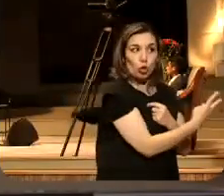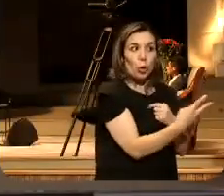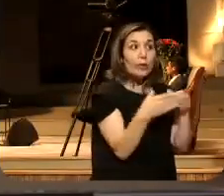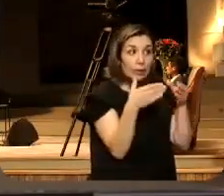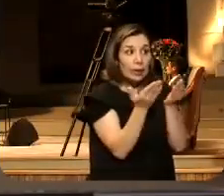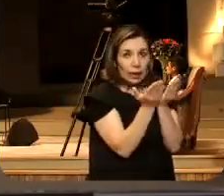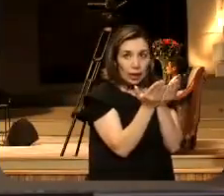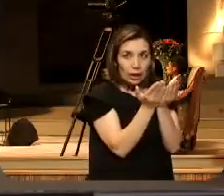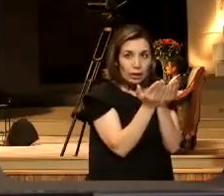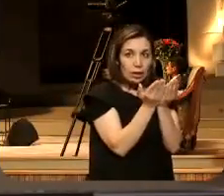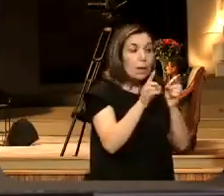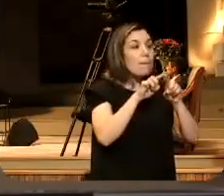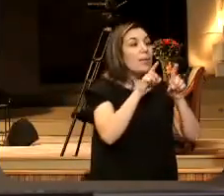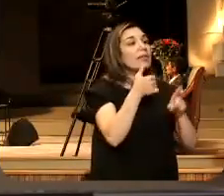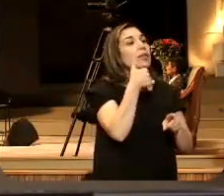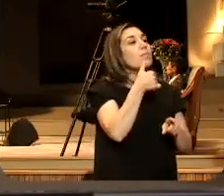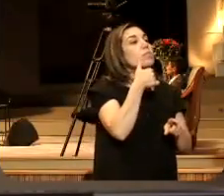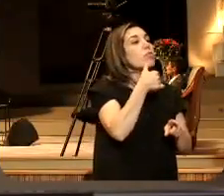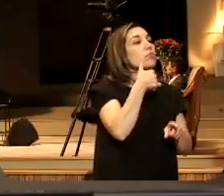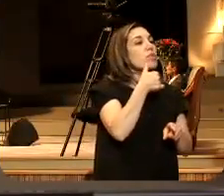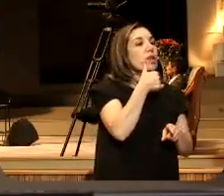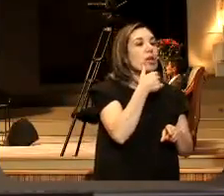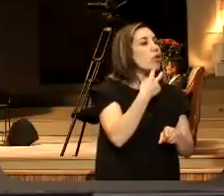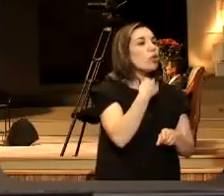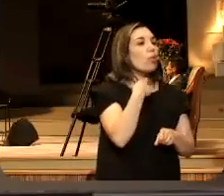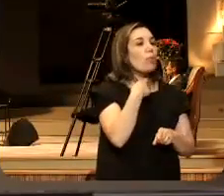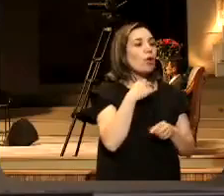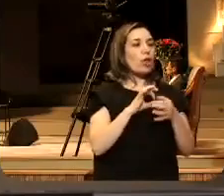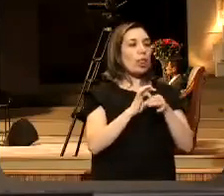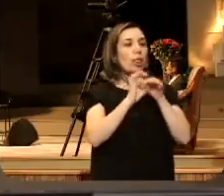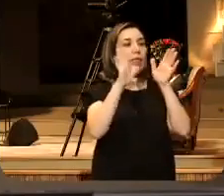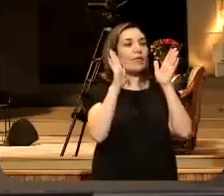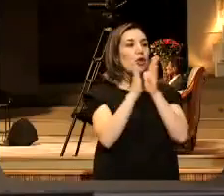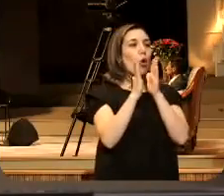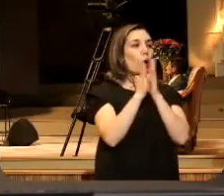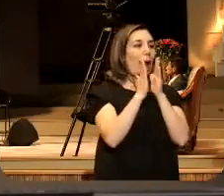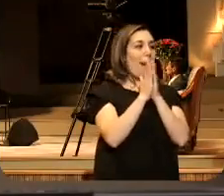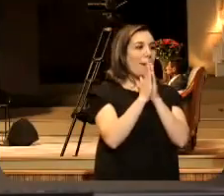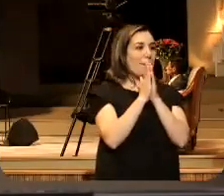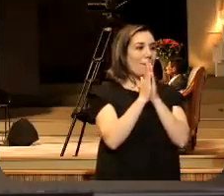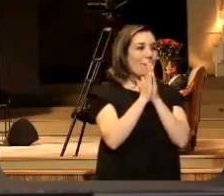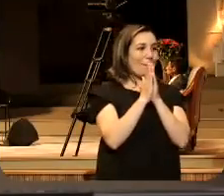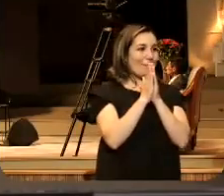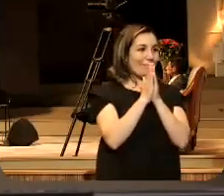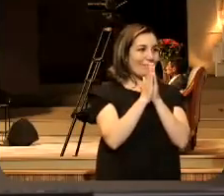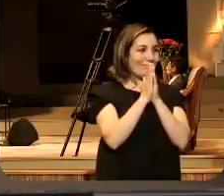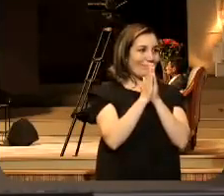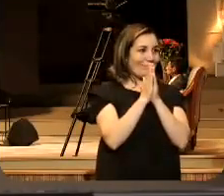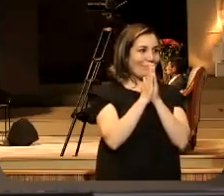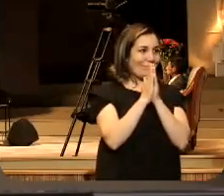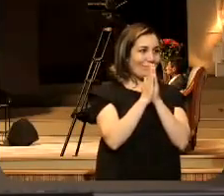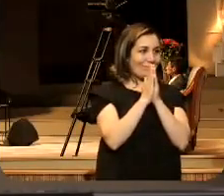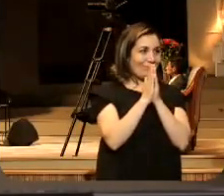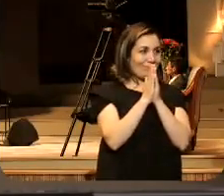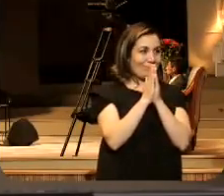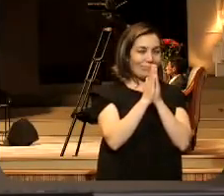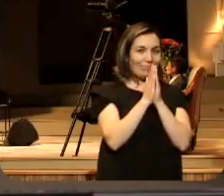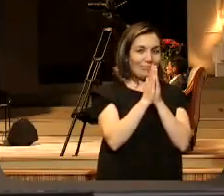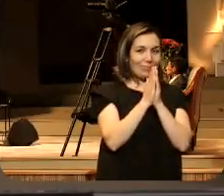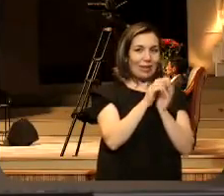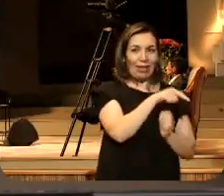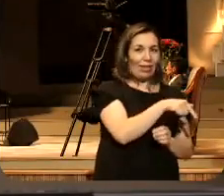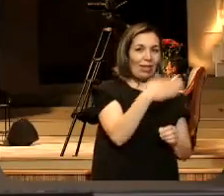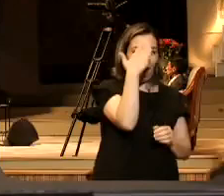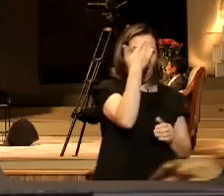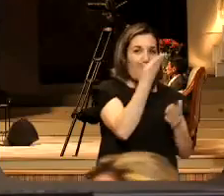sabendo disso, que eu não poderia me colocar ali para orar, mas eu poderia cantar. E eu